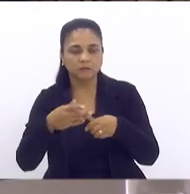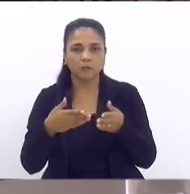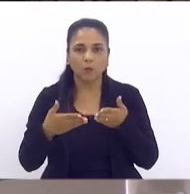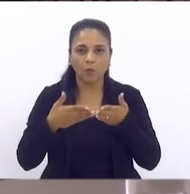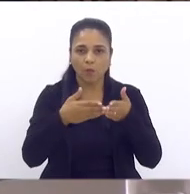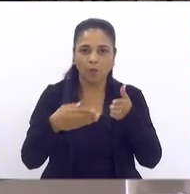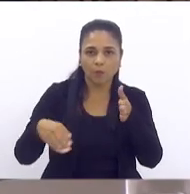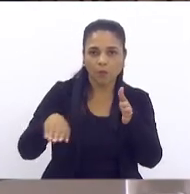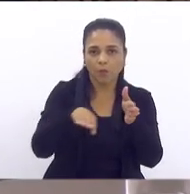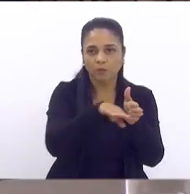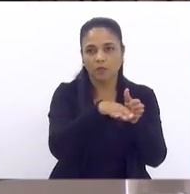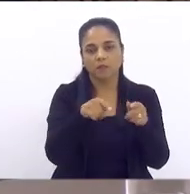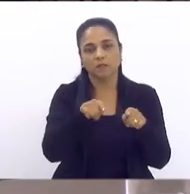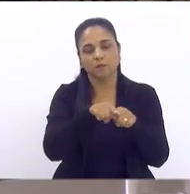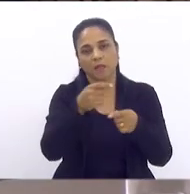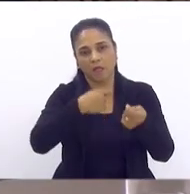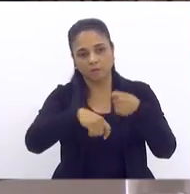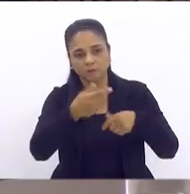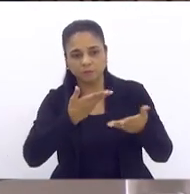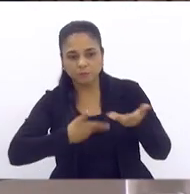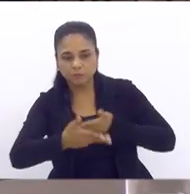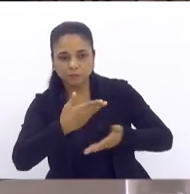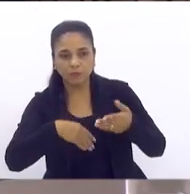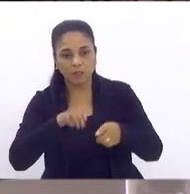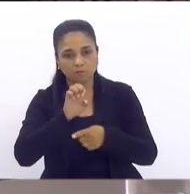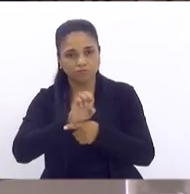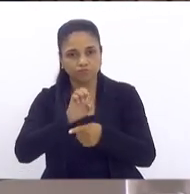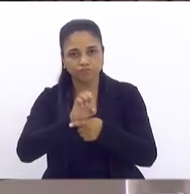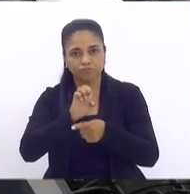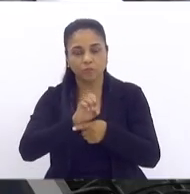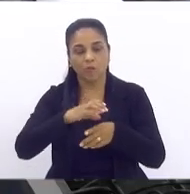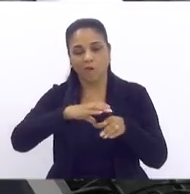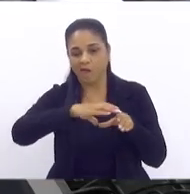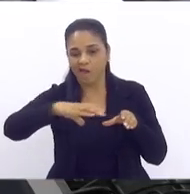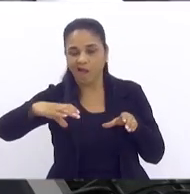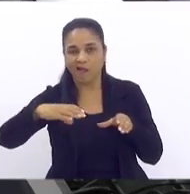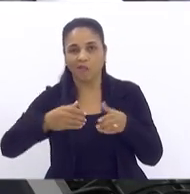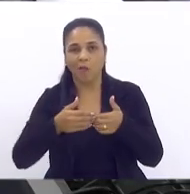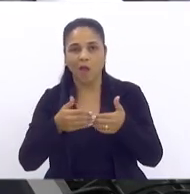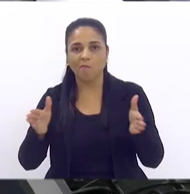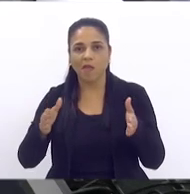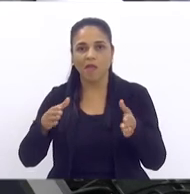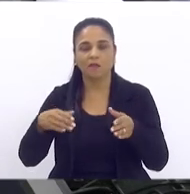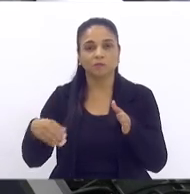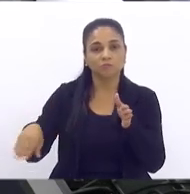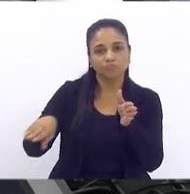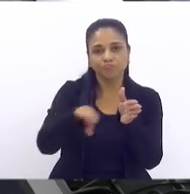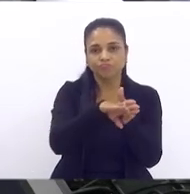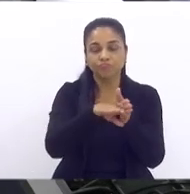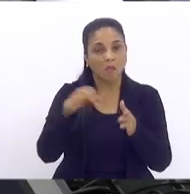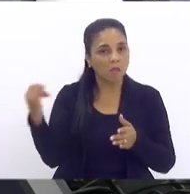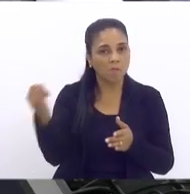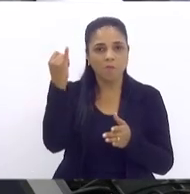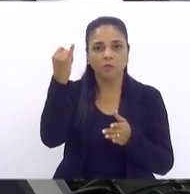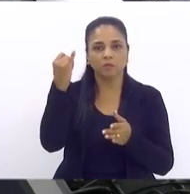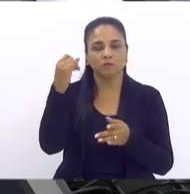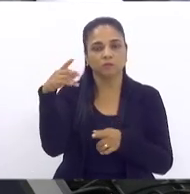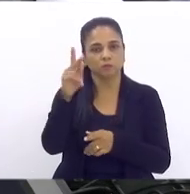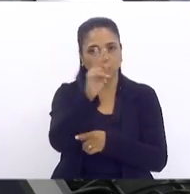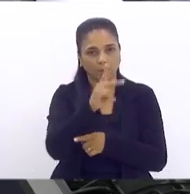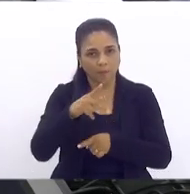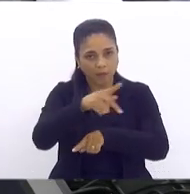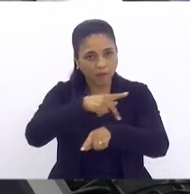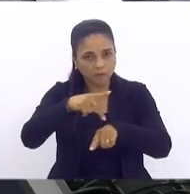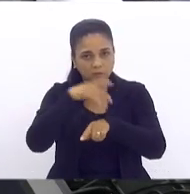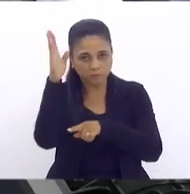com as autoridades portuárias, porque o Rio de Janeiro é um canal aberto, um porto importante no país, sujeito a esses tipos de acidentes, acidentes